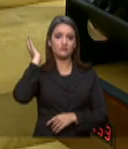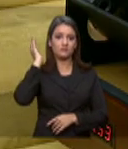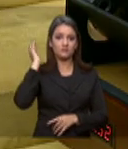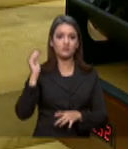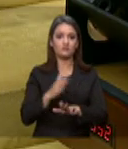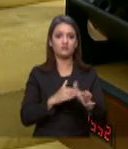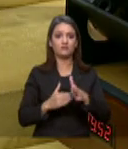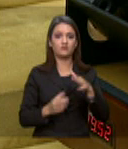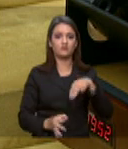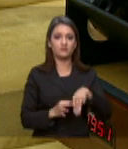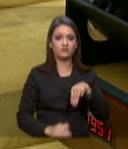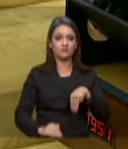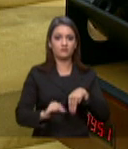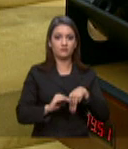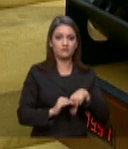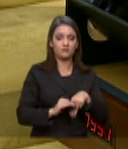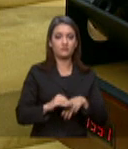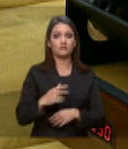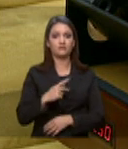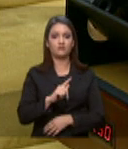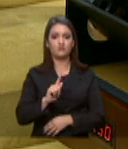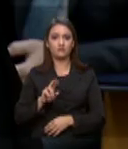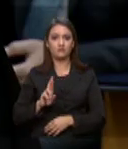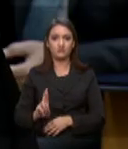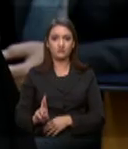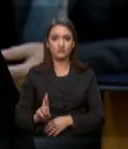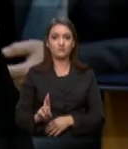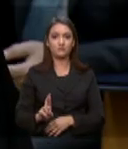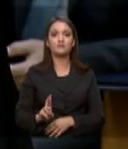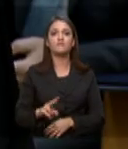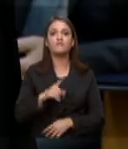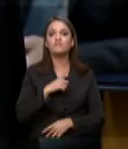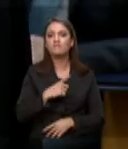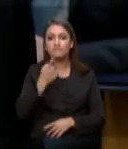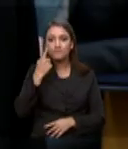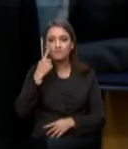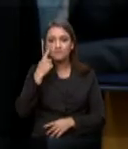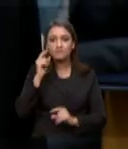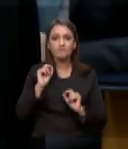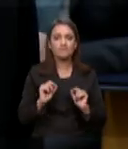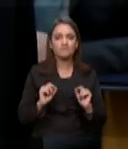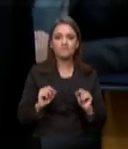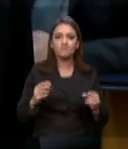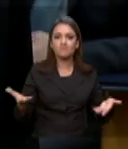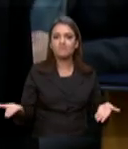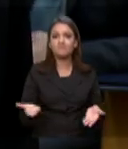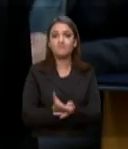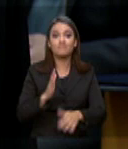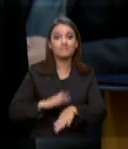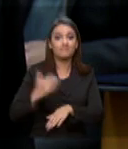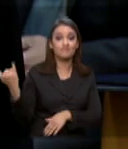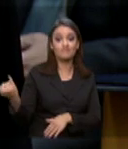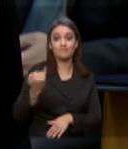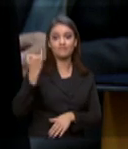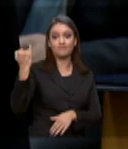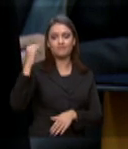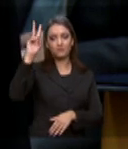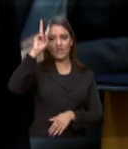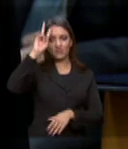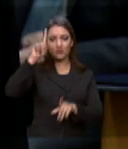ministros, procurador-geral. Estamos diante de uma das mais relevantes ações da história e do